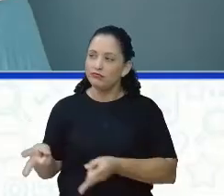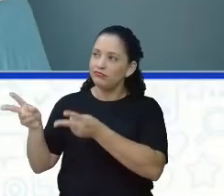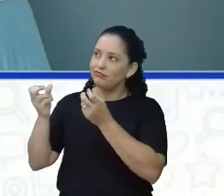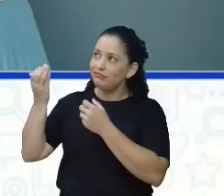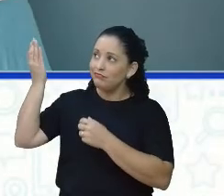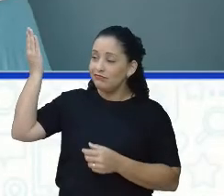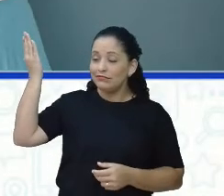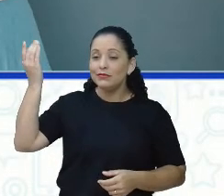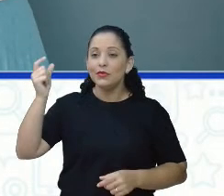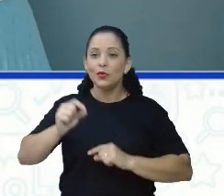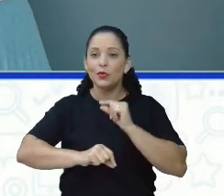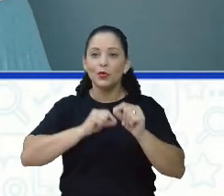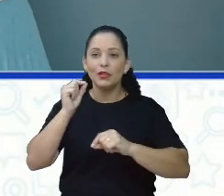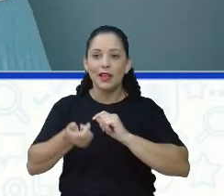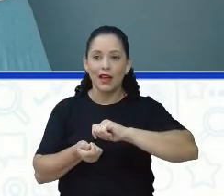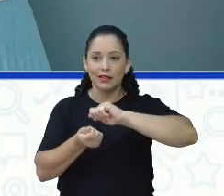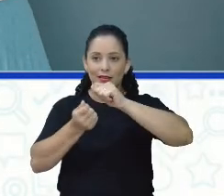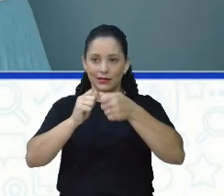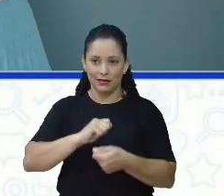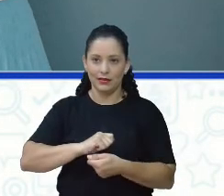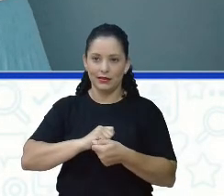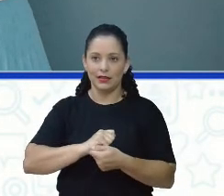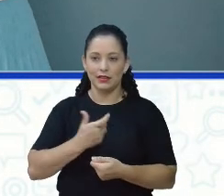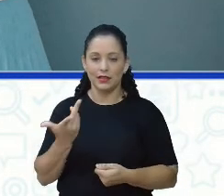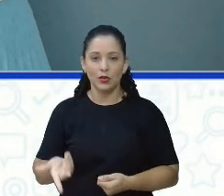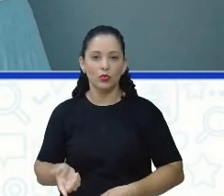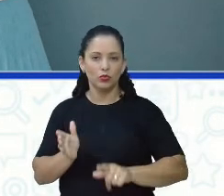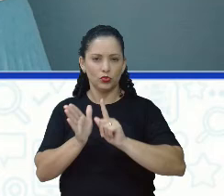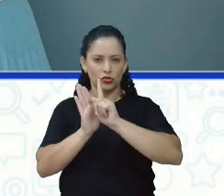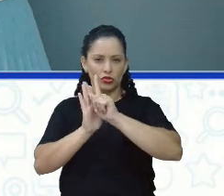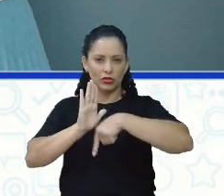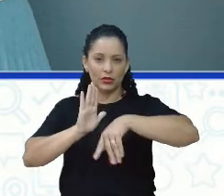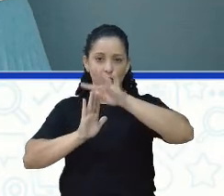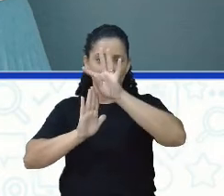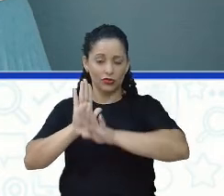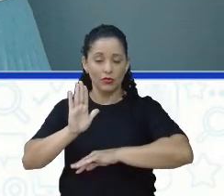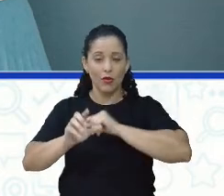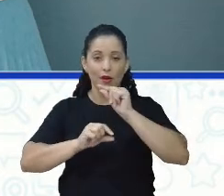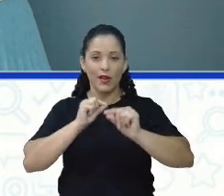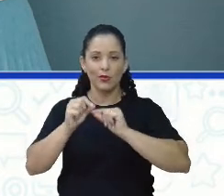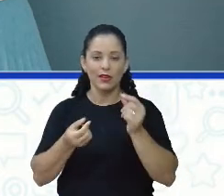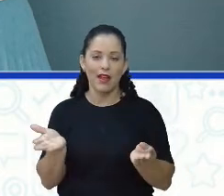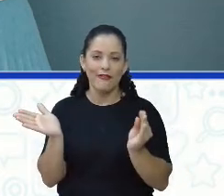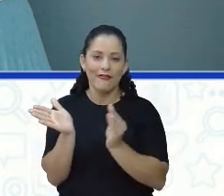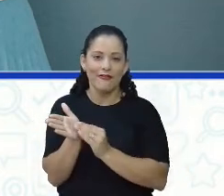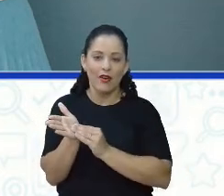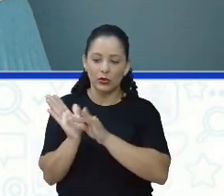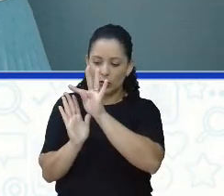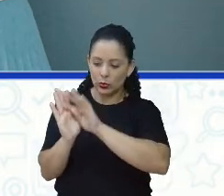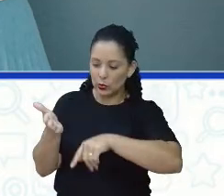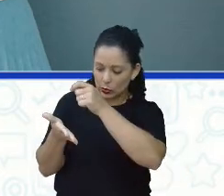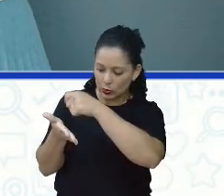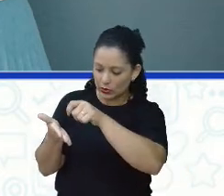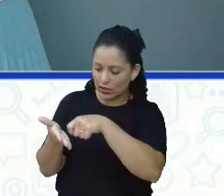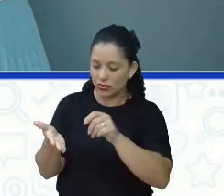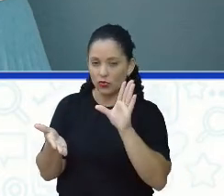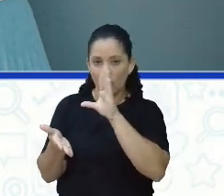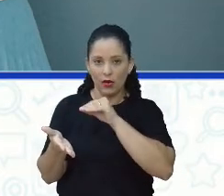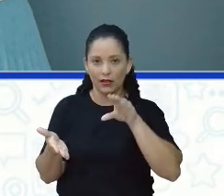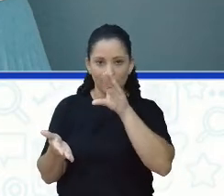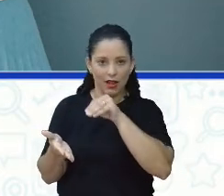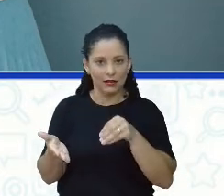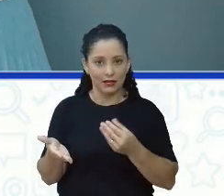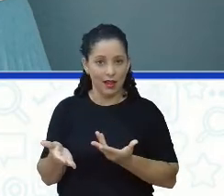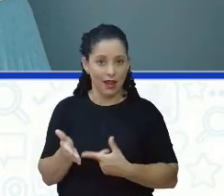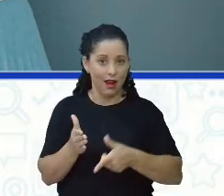maior adaptação do gênero textual carta de reclamação para o saque acabou sendo a ausência de texto ou o predomínio da oralidade, né? Se a carta